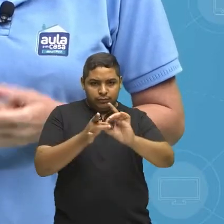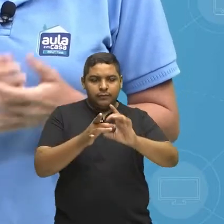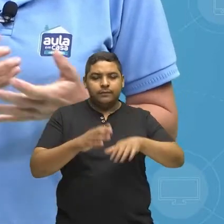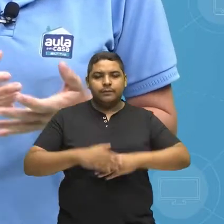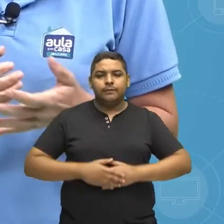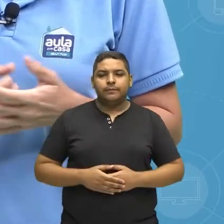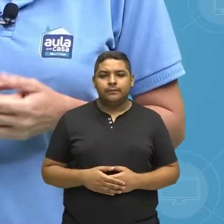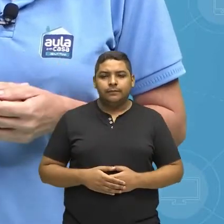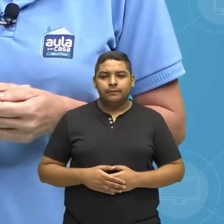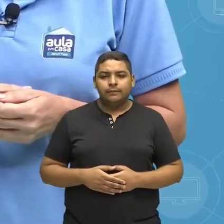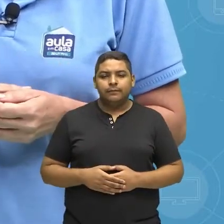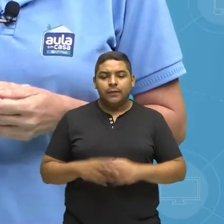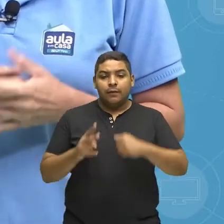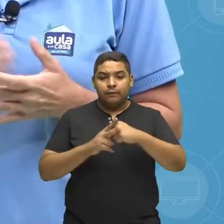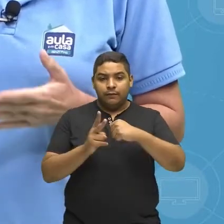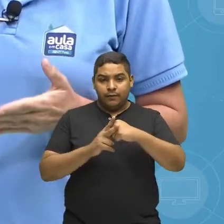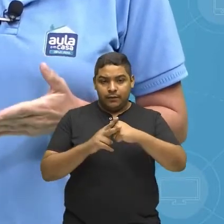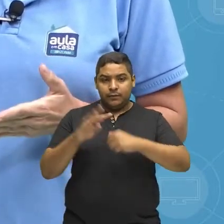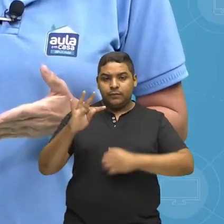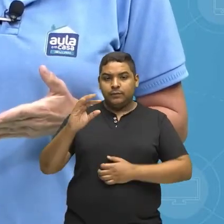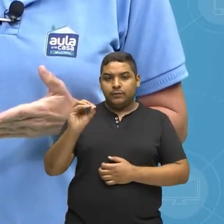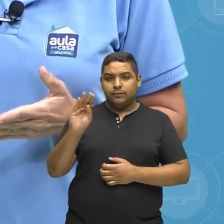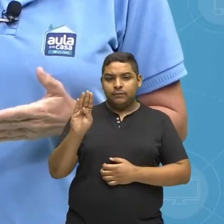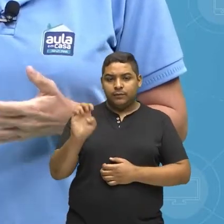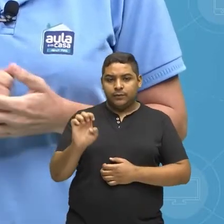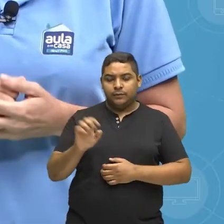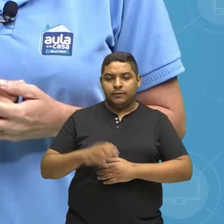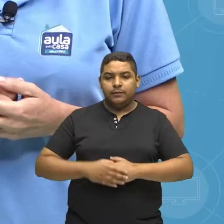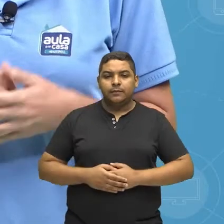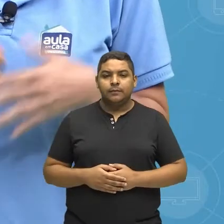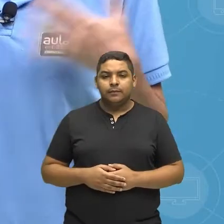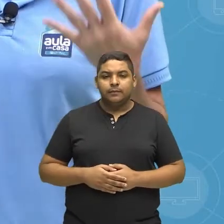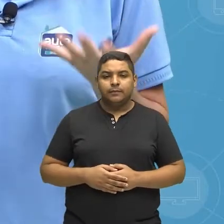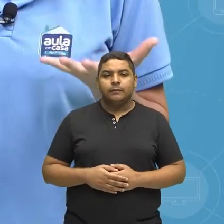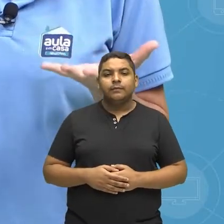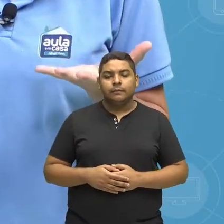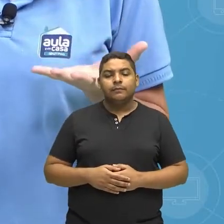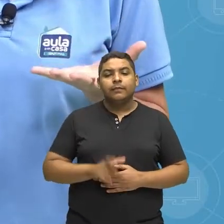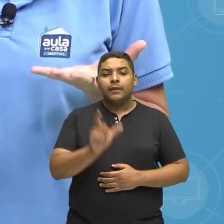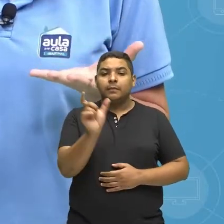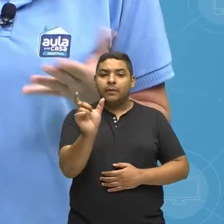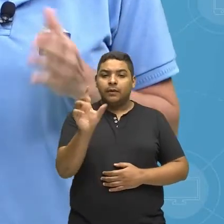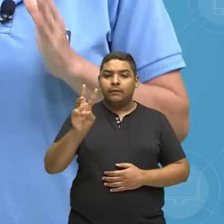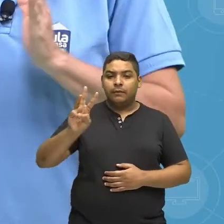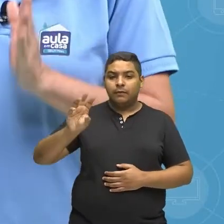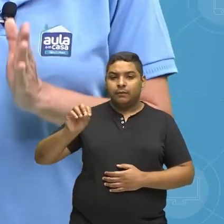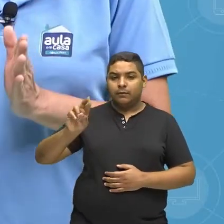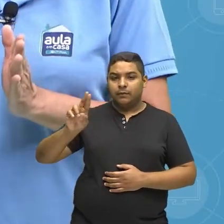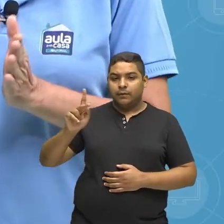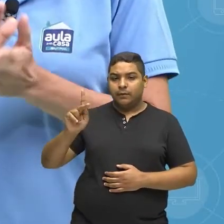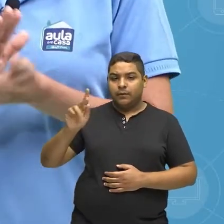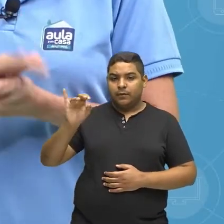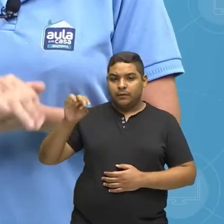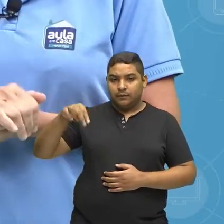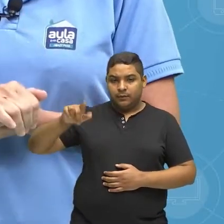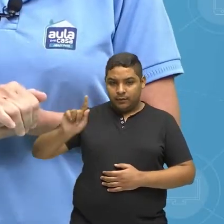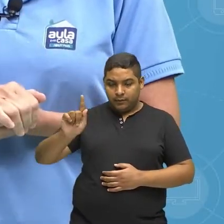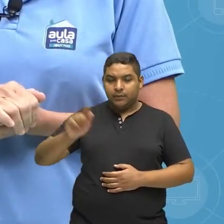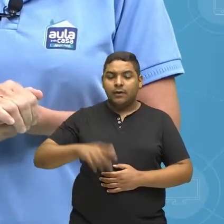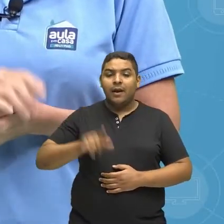to be, verbo ser, estar. E para finalizar, nós temos a palavra working. O que é esse working? Work é o